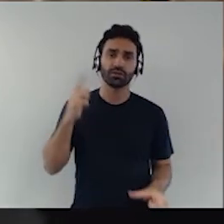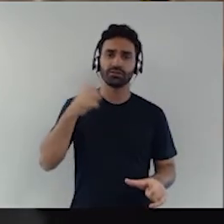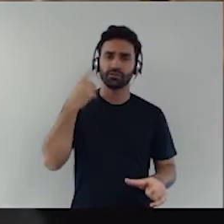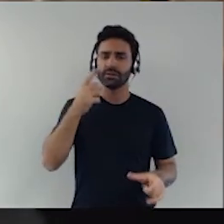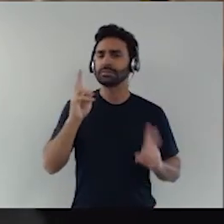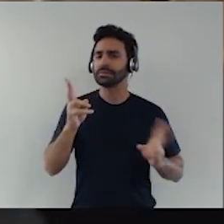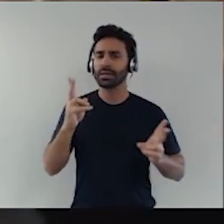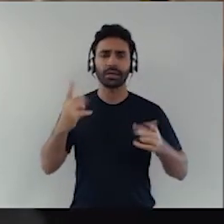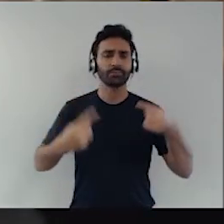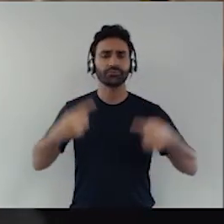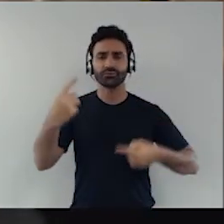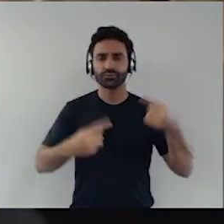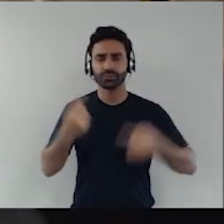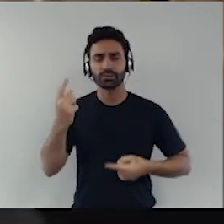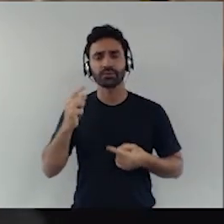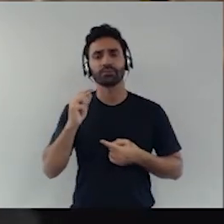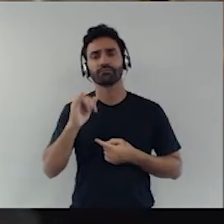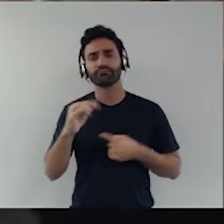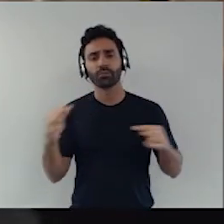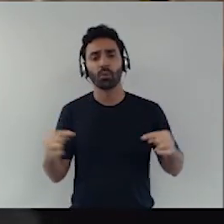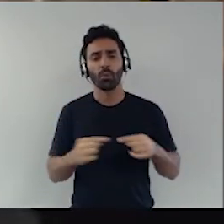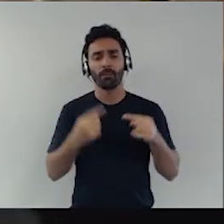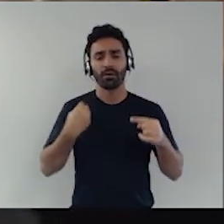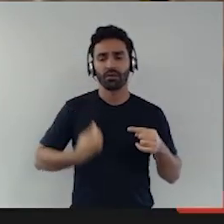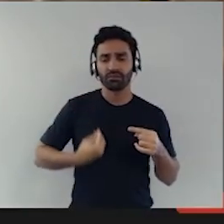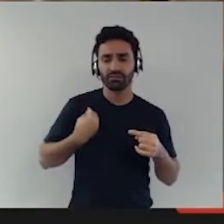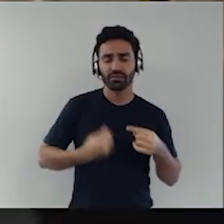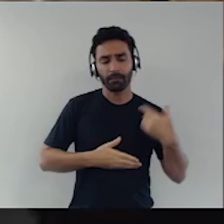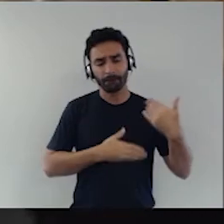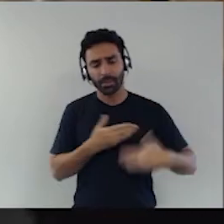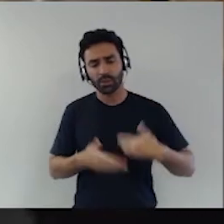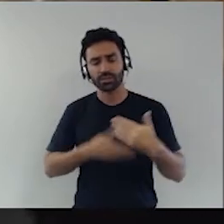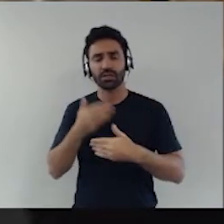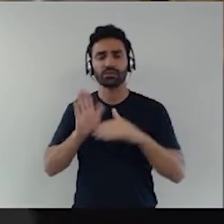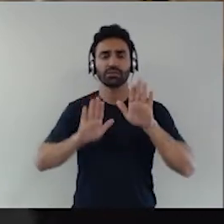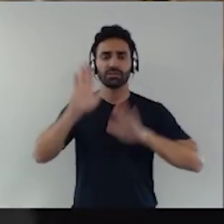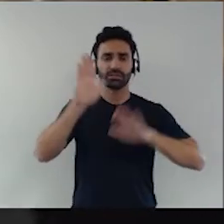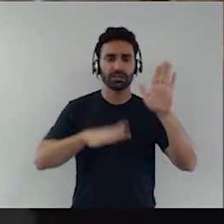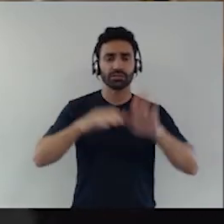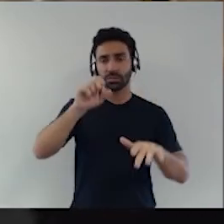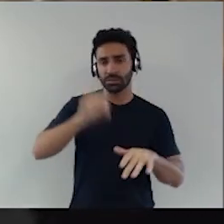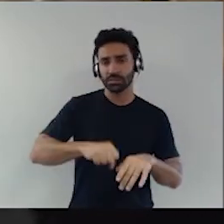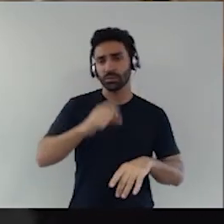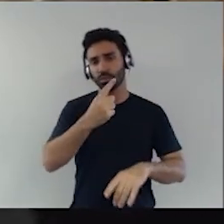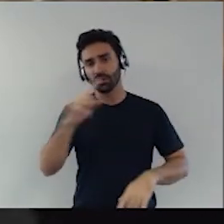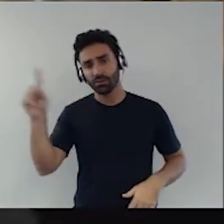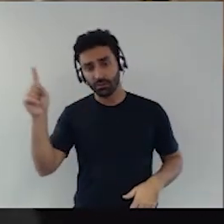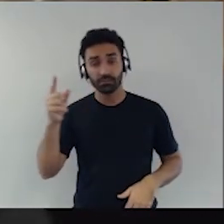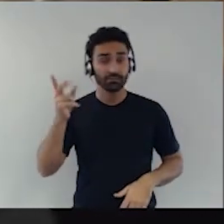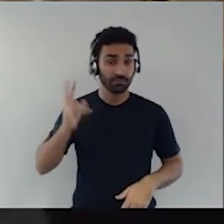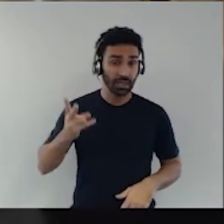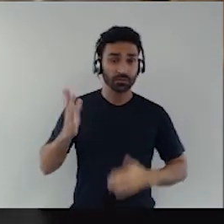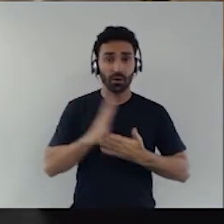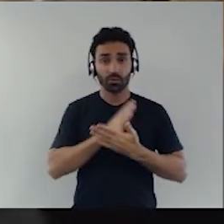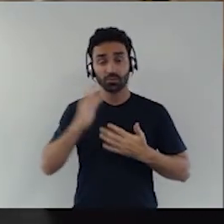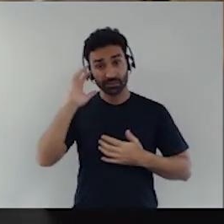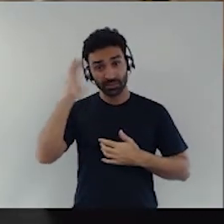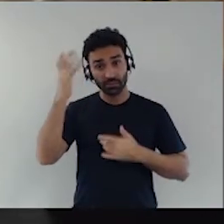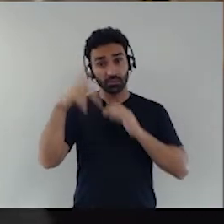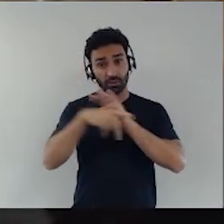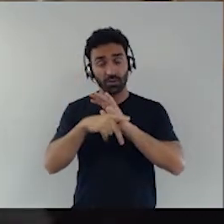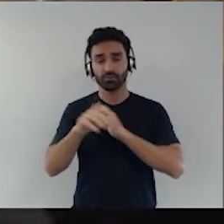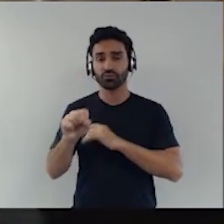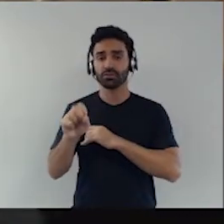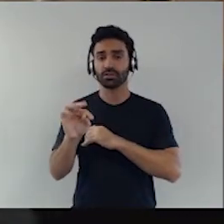discussão relacionada à questão da existência de procedimento licitatório ou não, mesmo com algumas decisões do